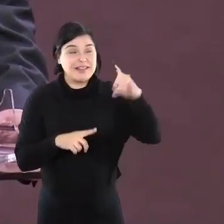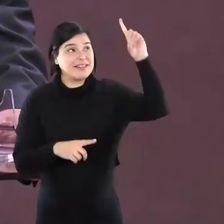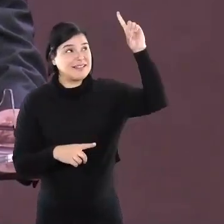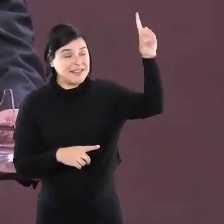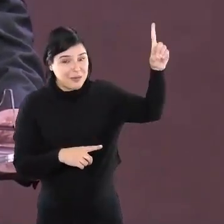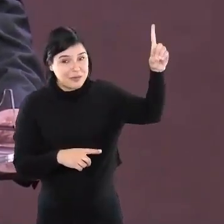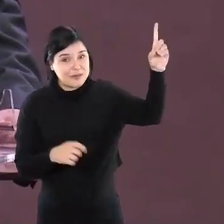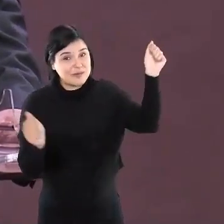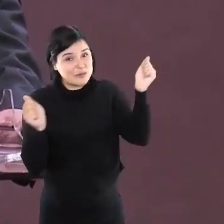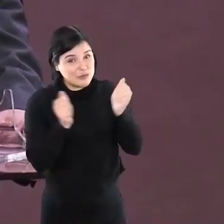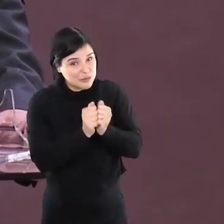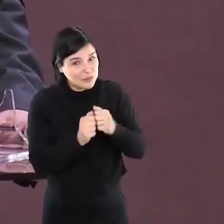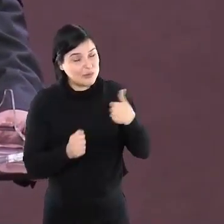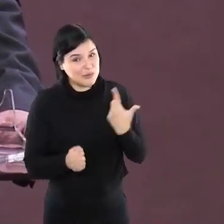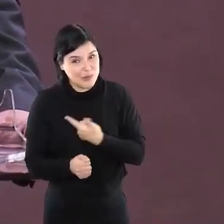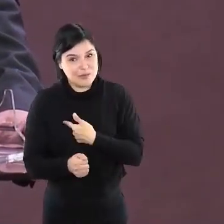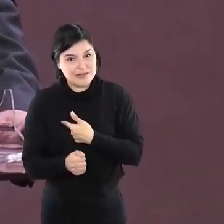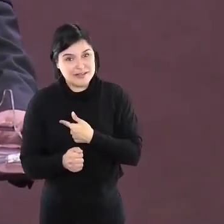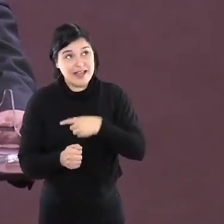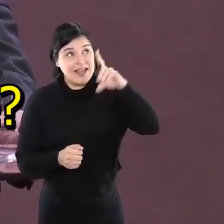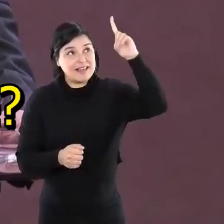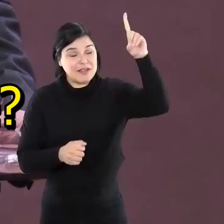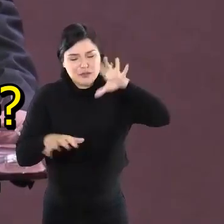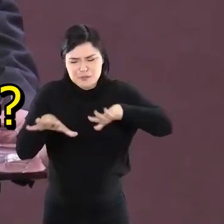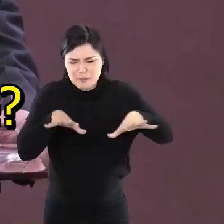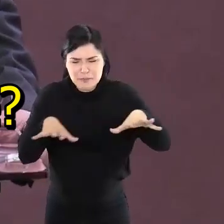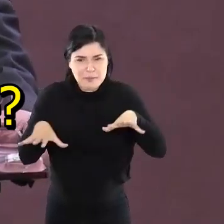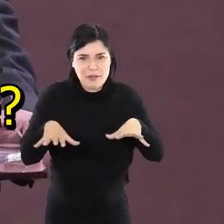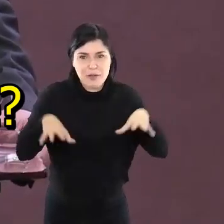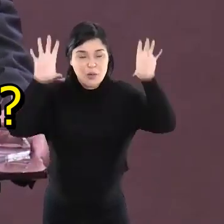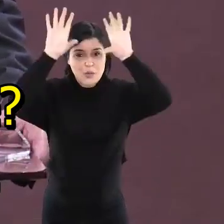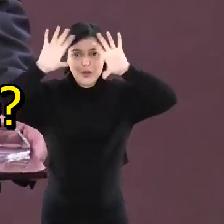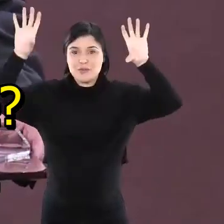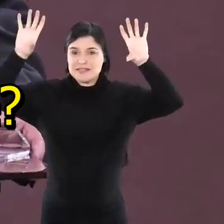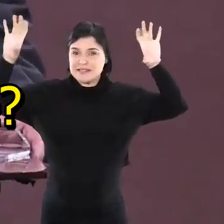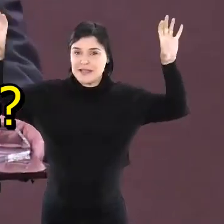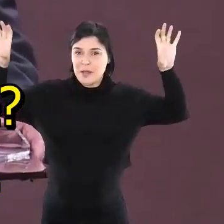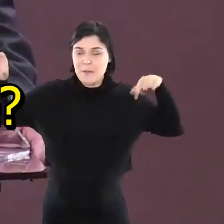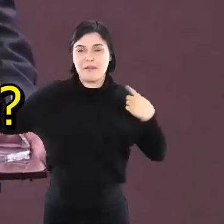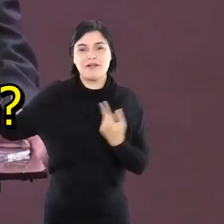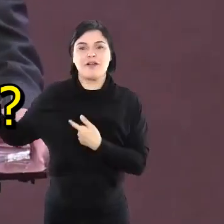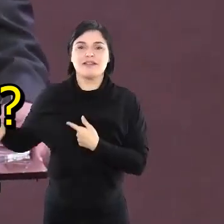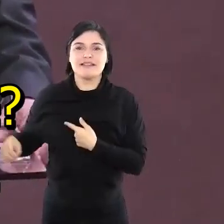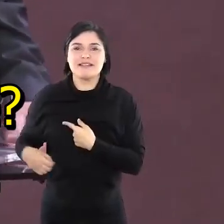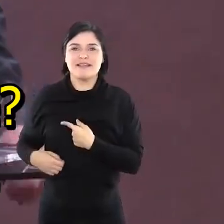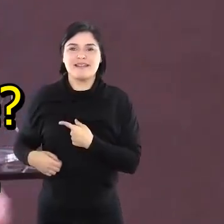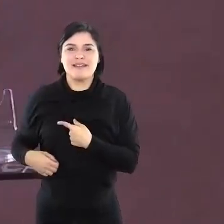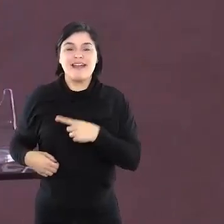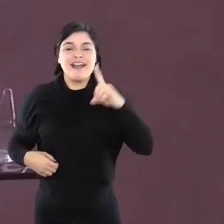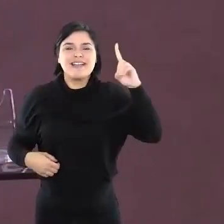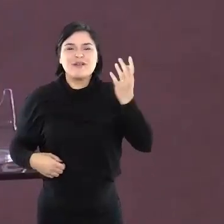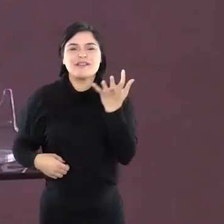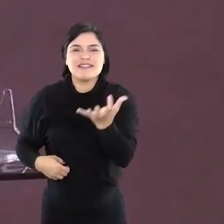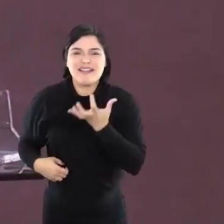E Ele preparou o céu para nós. E sabe o que é bonito de Deus? Ele deseja a minha presença.